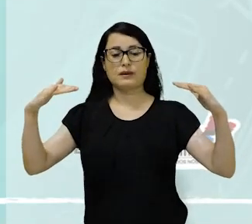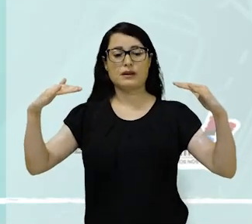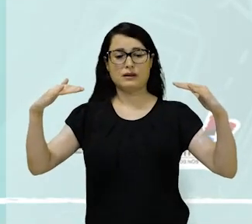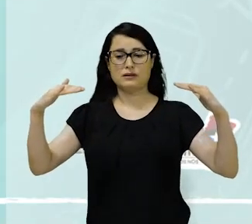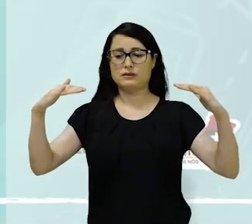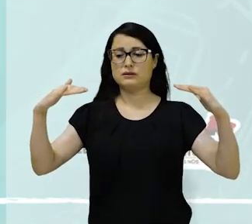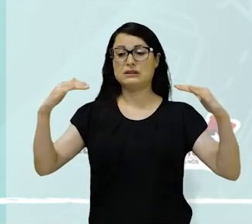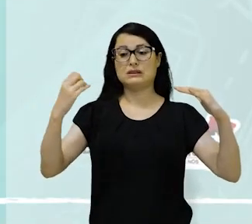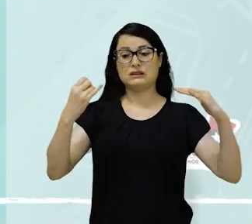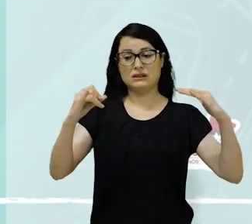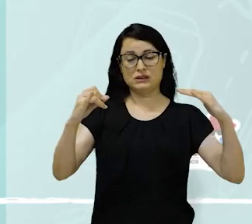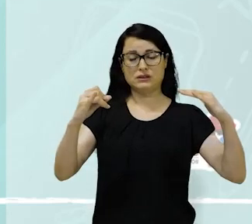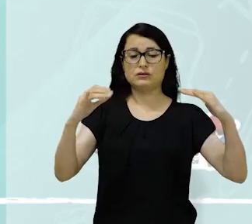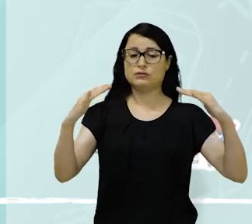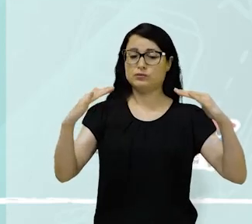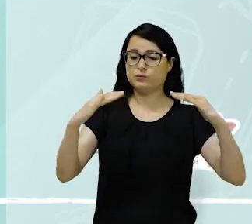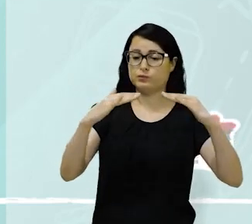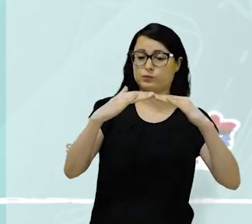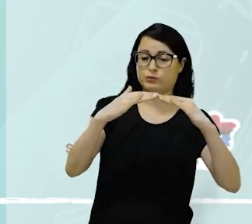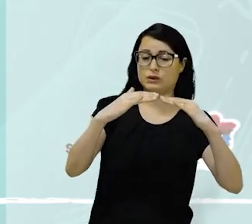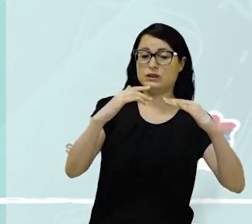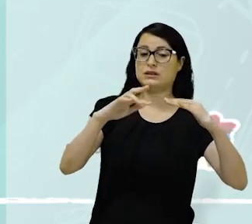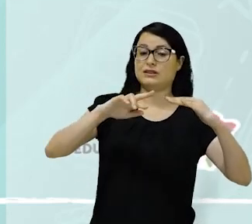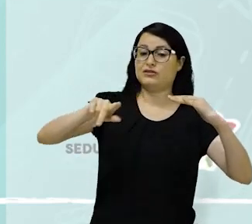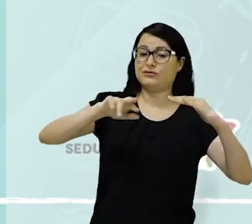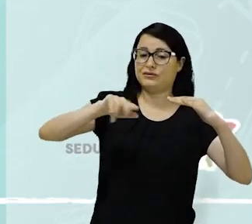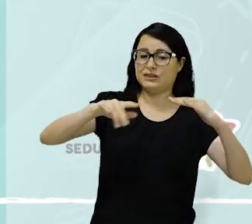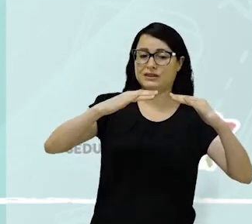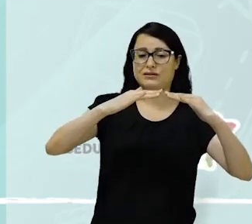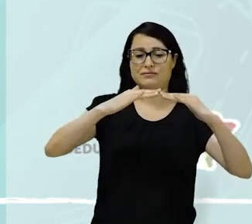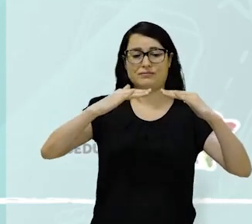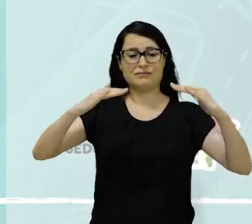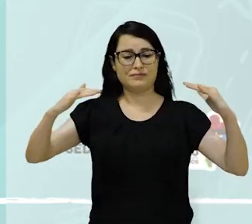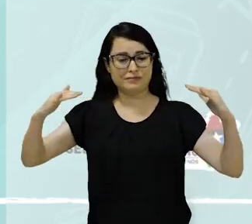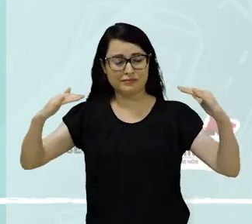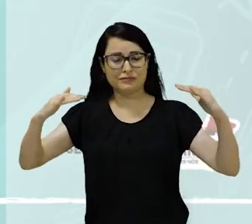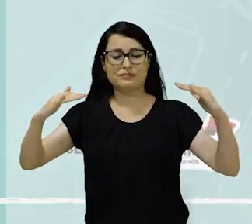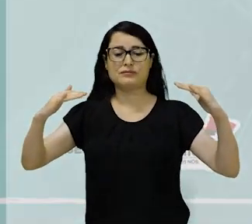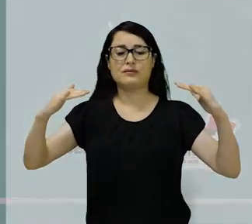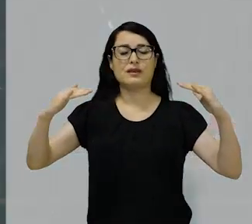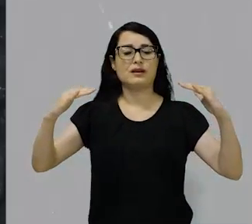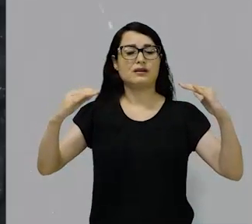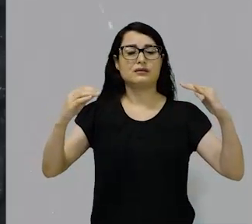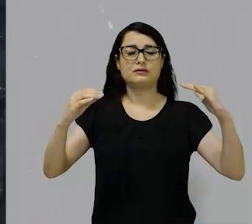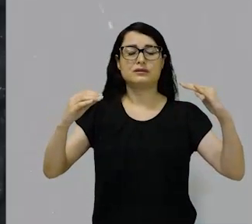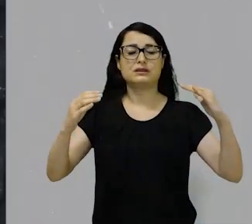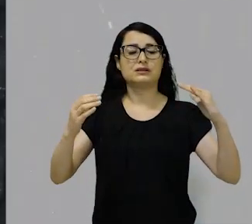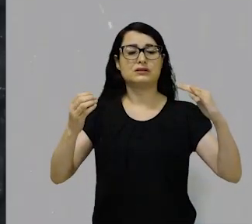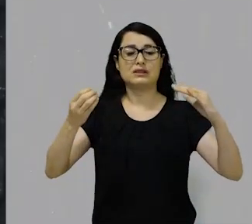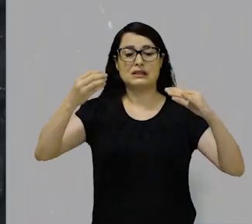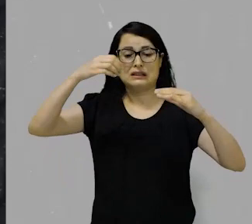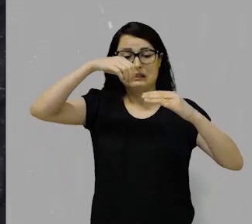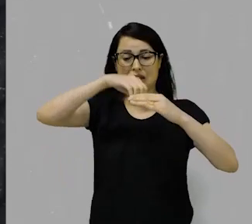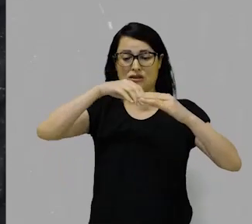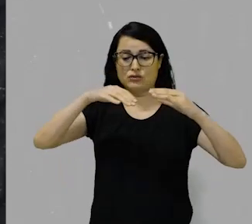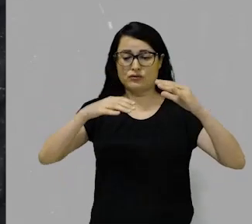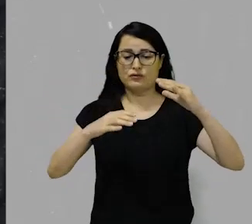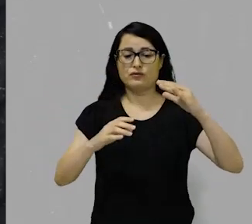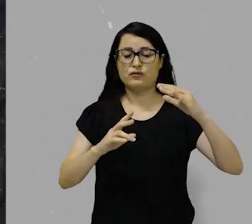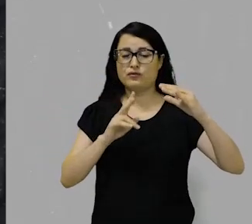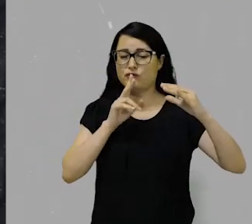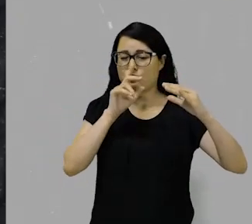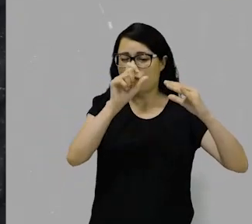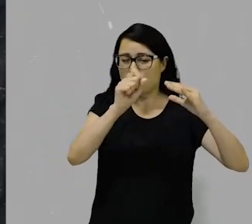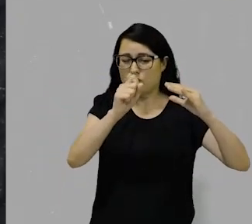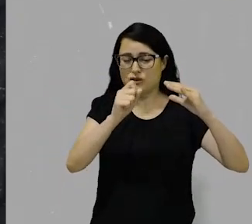o convergente se encontra, o divergente se separa, galera, tá? É justamente quando as forças internas fazem com que essas placas